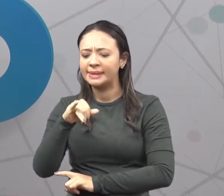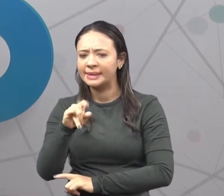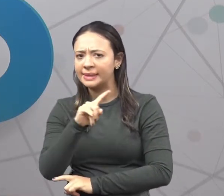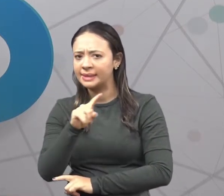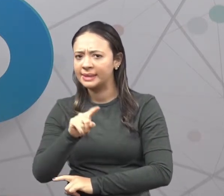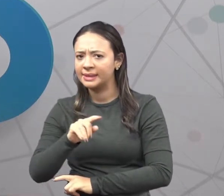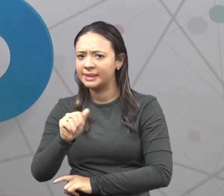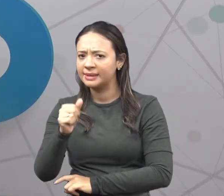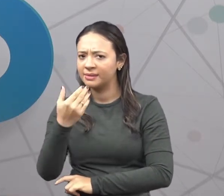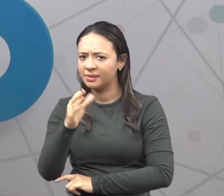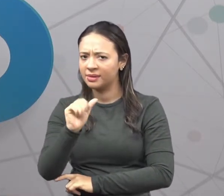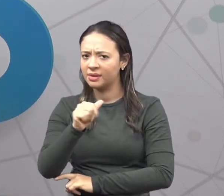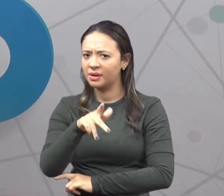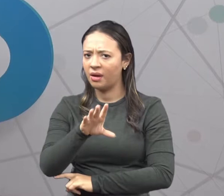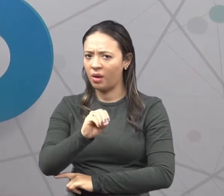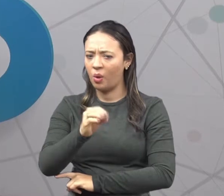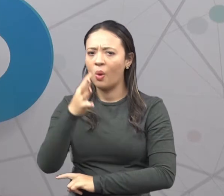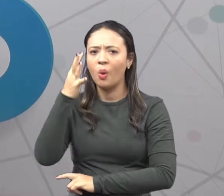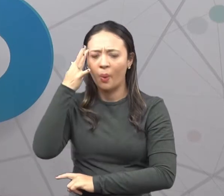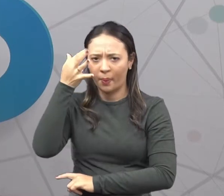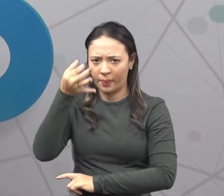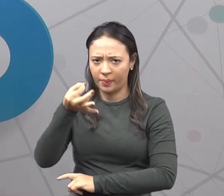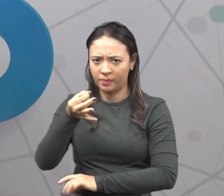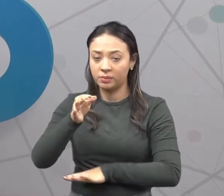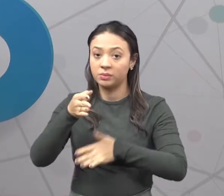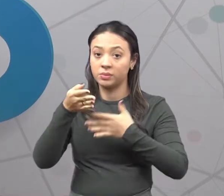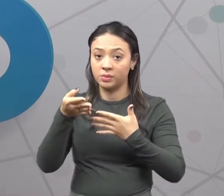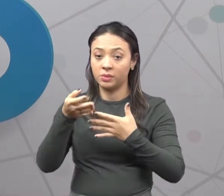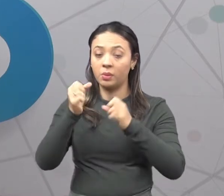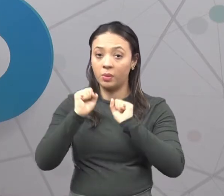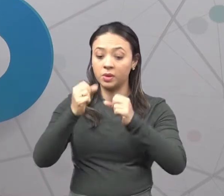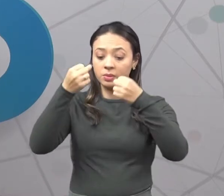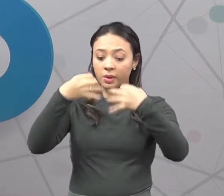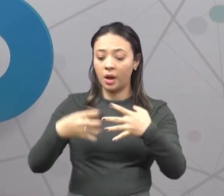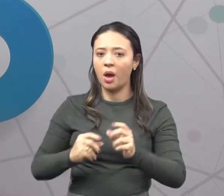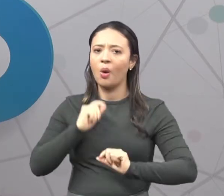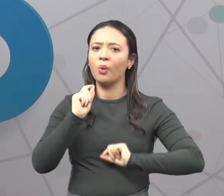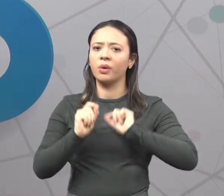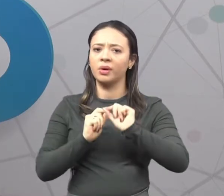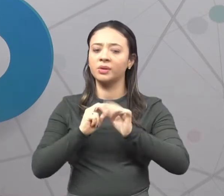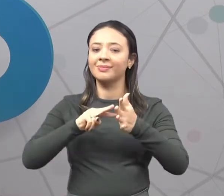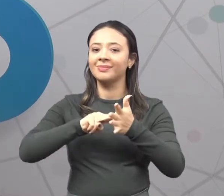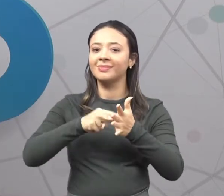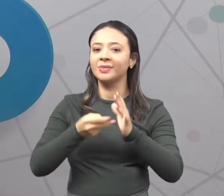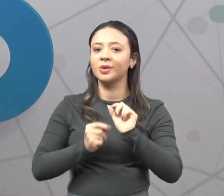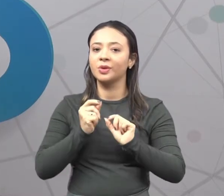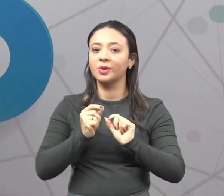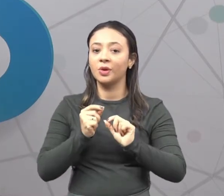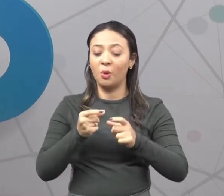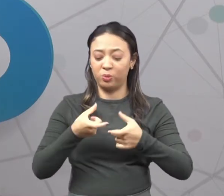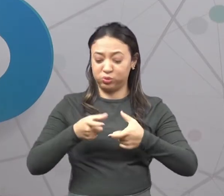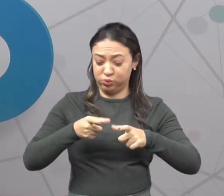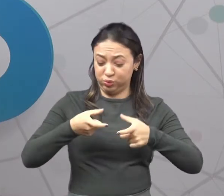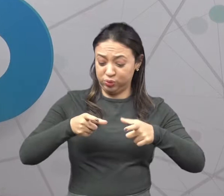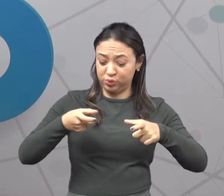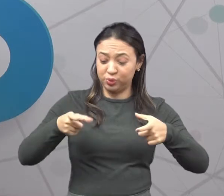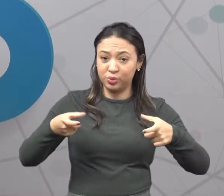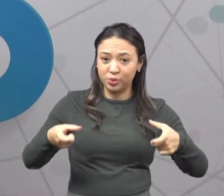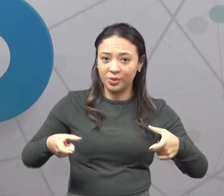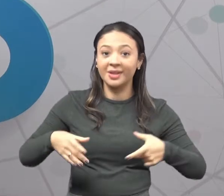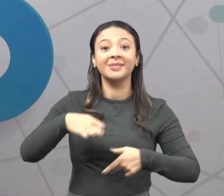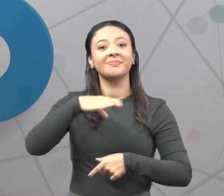ver se você compreendeu. Então, eu posso dizer que urbanização é o crescimento